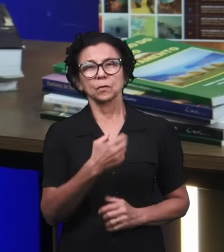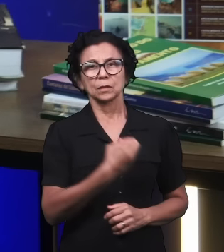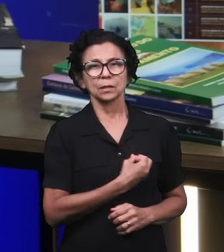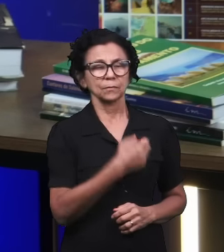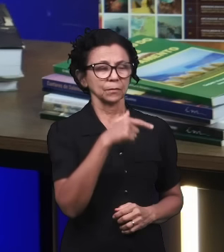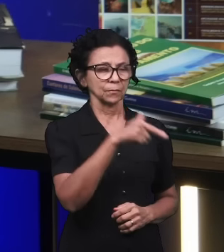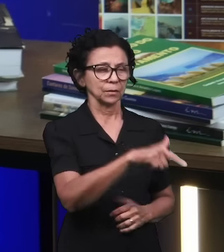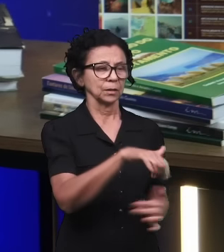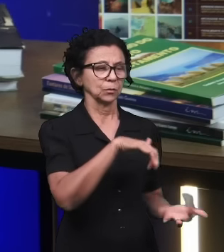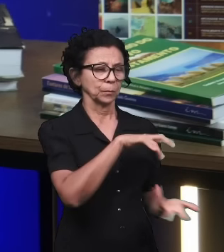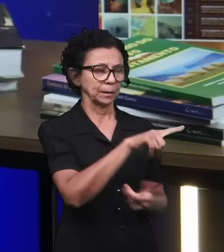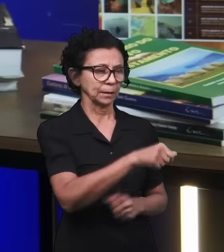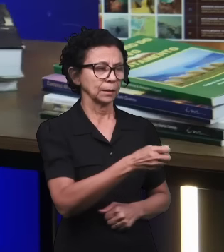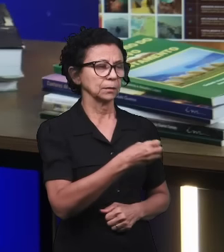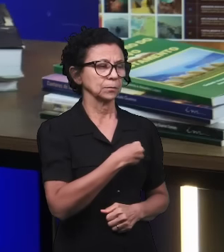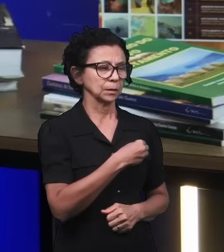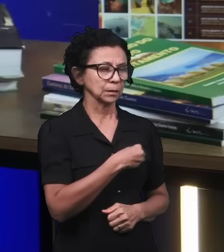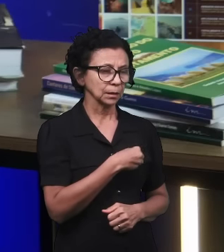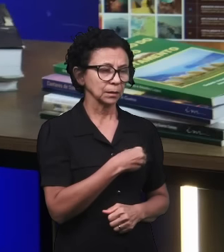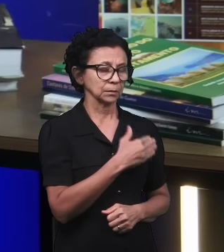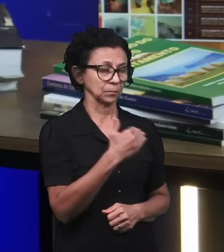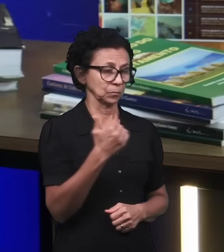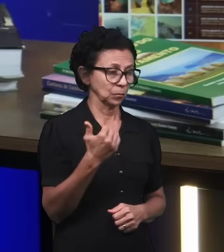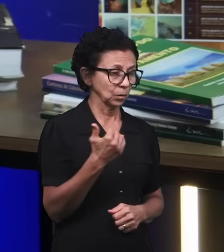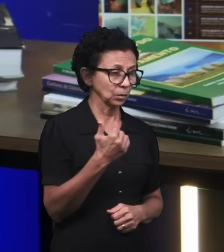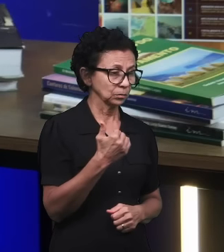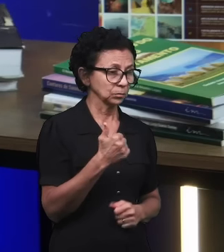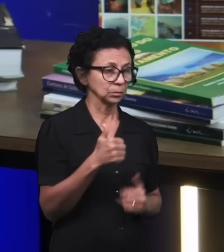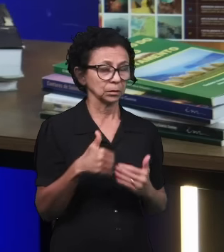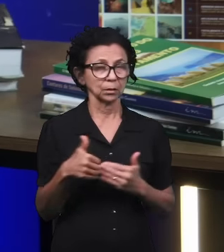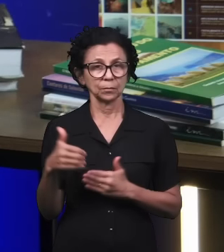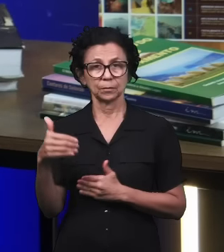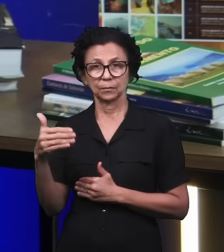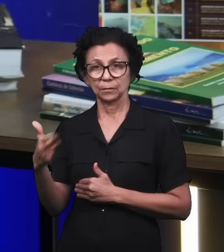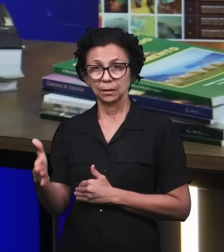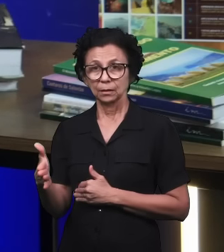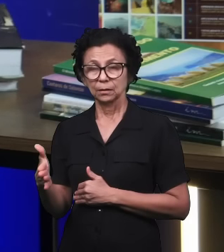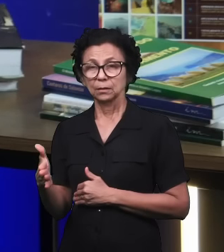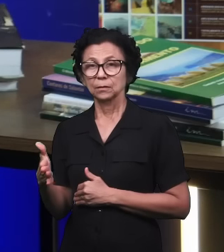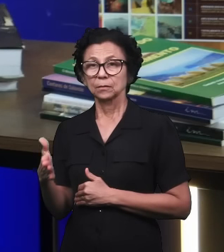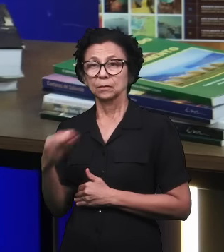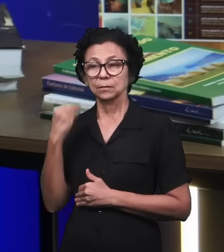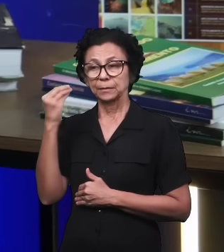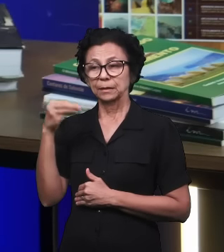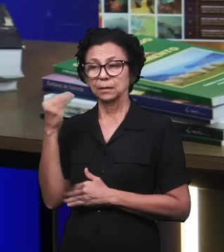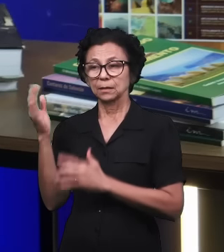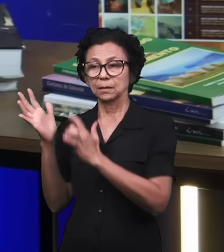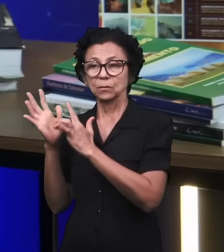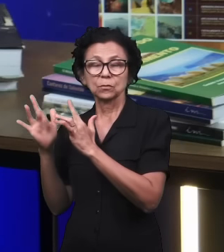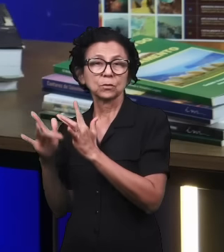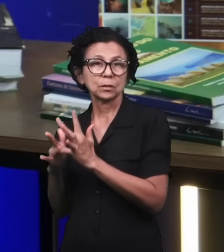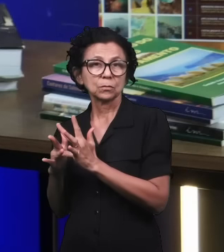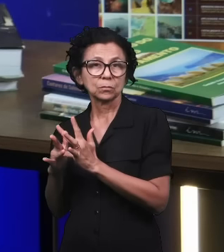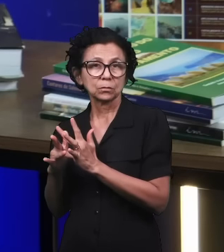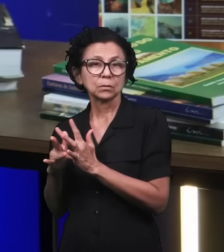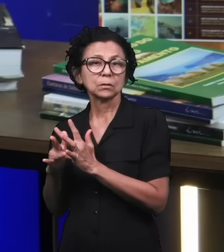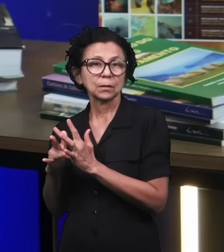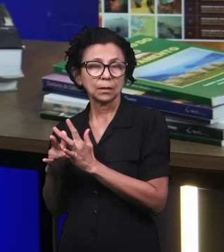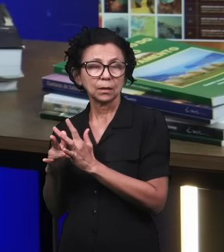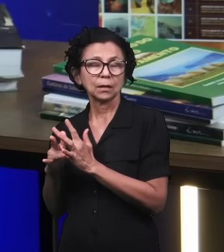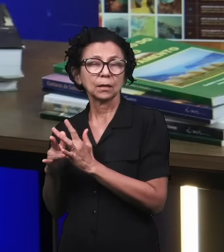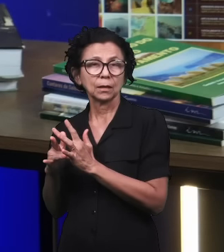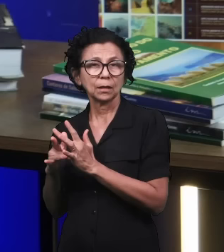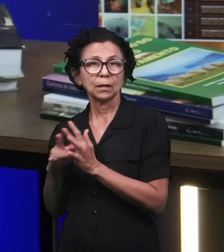inércia, nós vamos começar agora a ouvir a voz de Jesus. E ouvir a voz de Jesus é ter uma experiência, é conhecê-lo